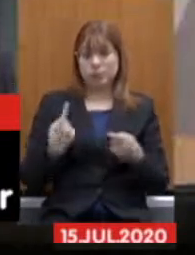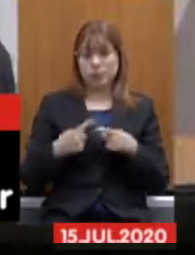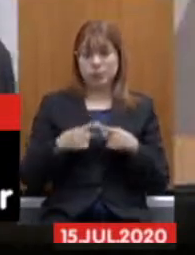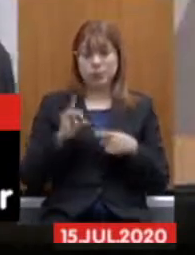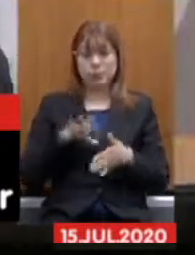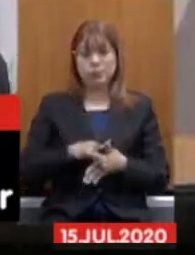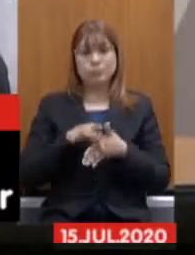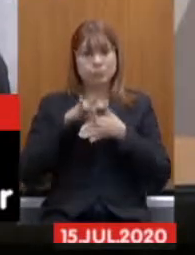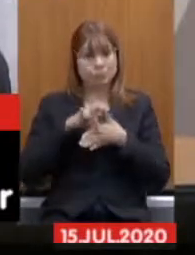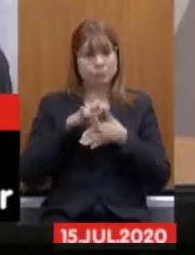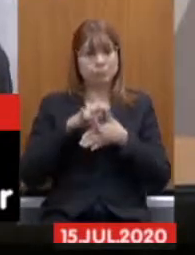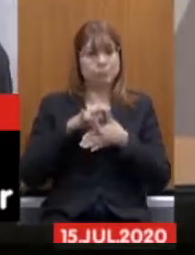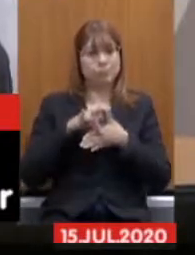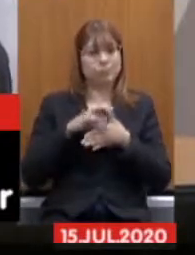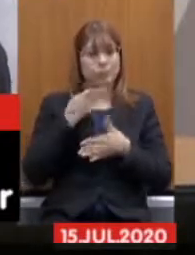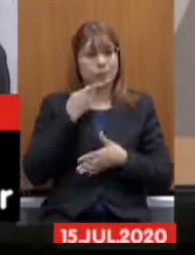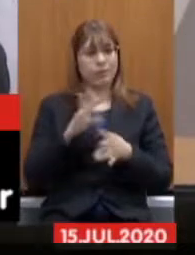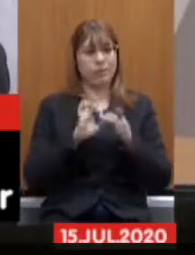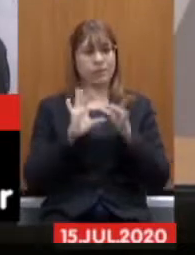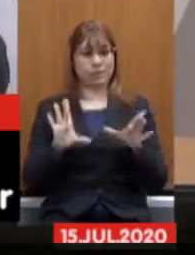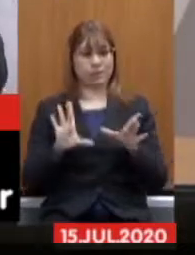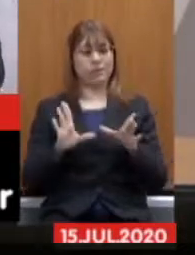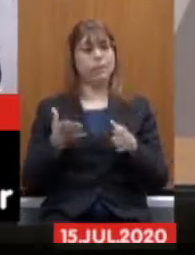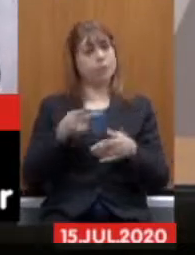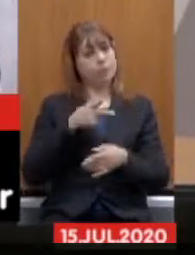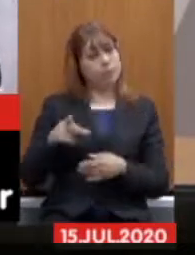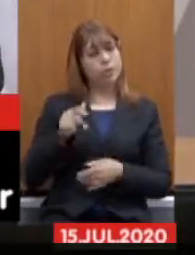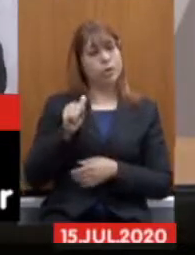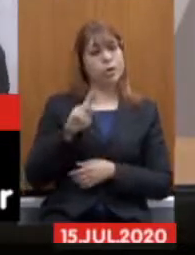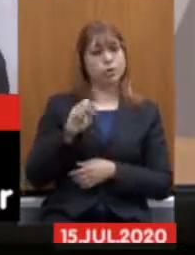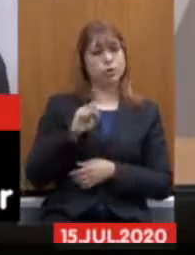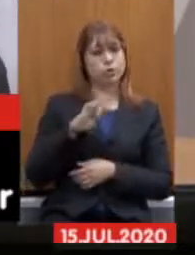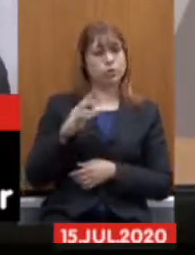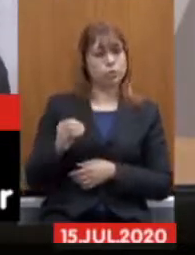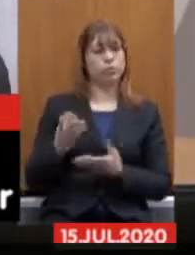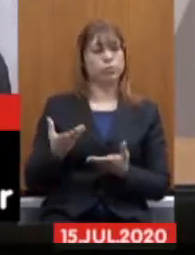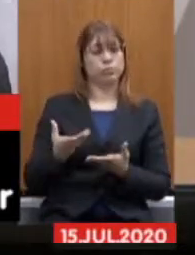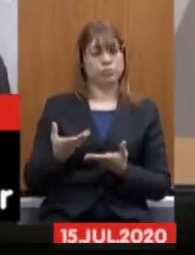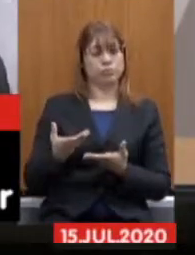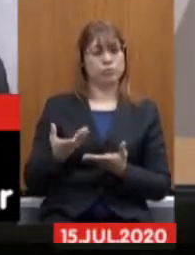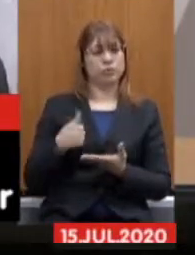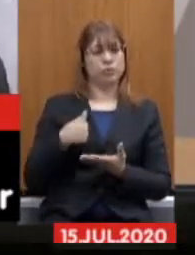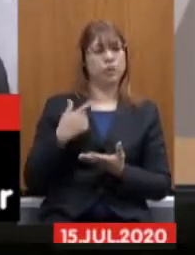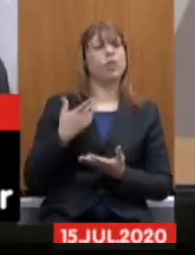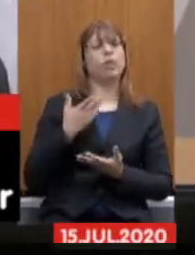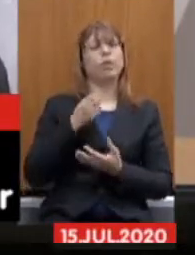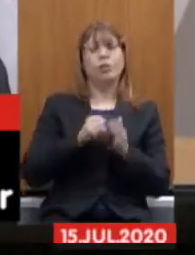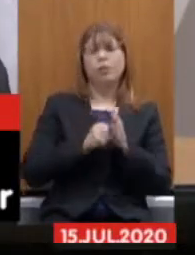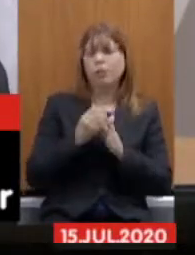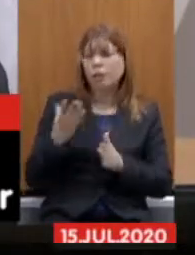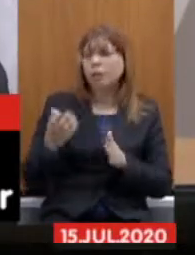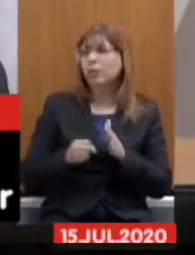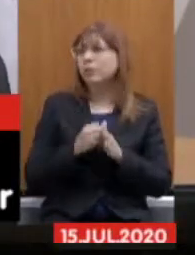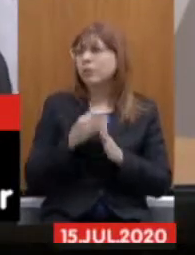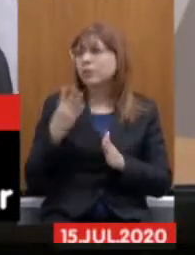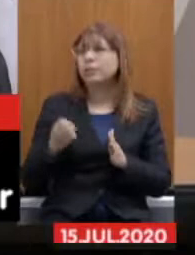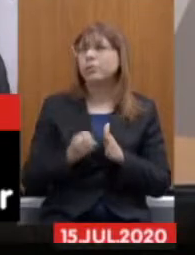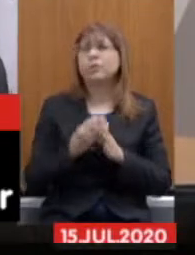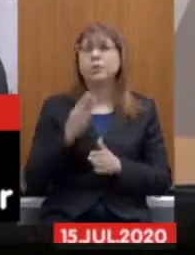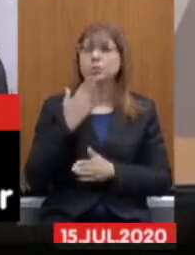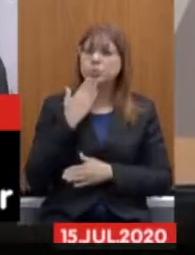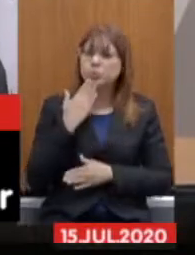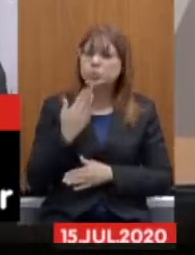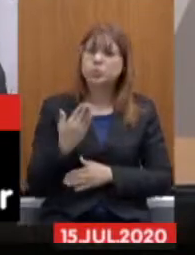somente os livros são ouvidos senhor presidente agostinho patrus quantas vezes eu venho pedindo a vossa excelência